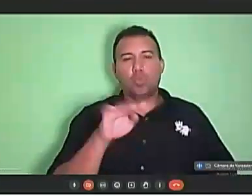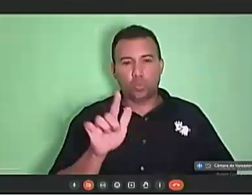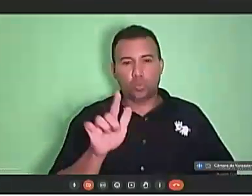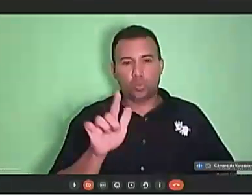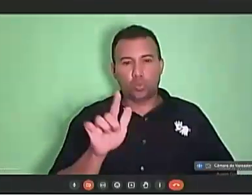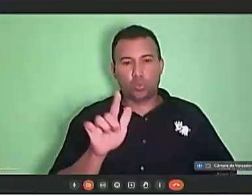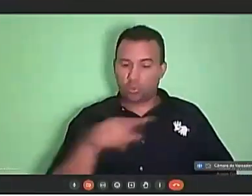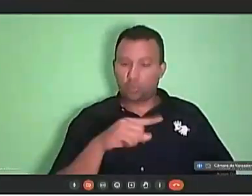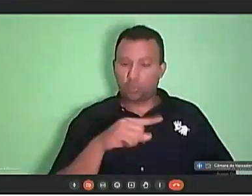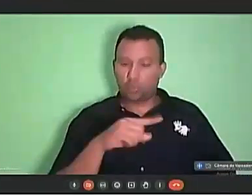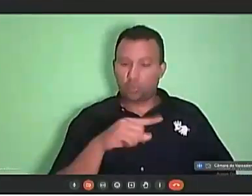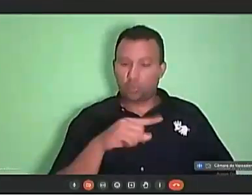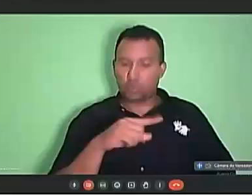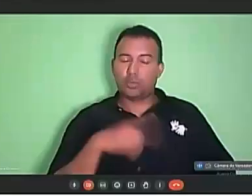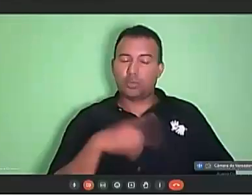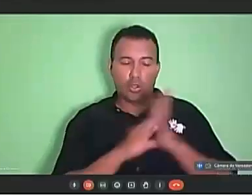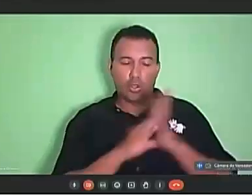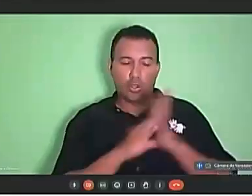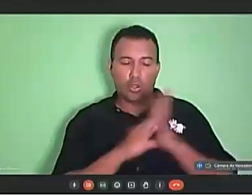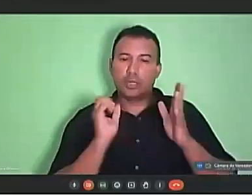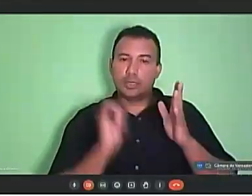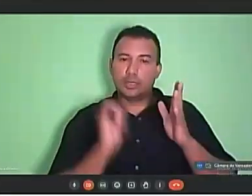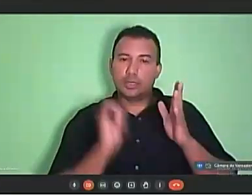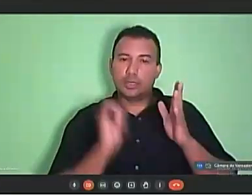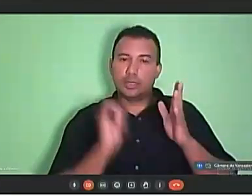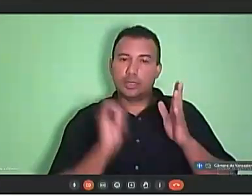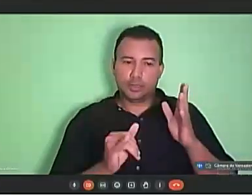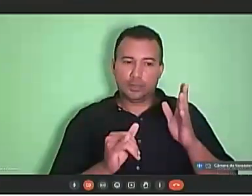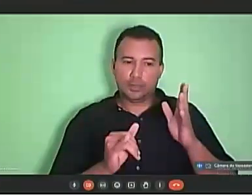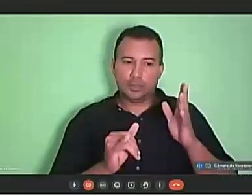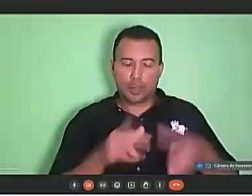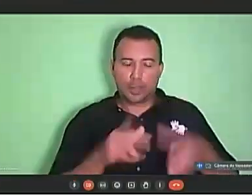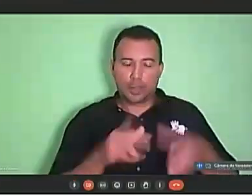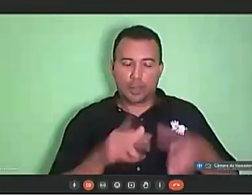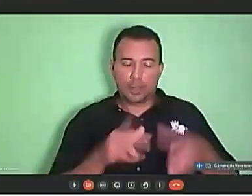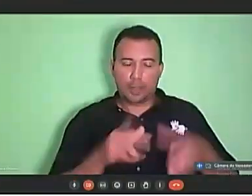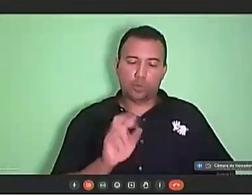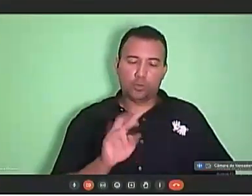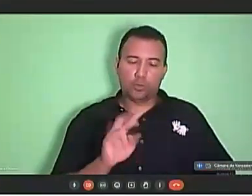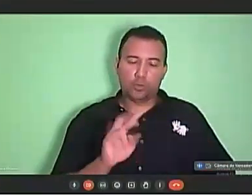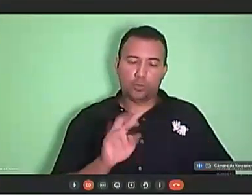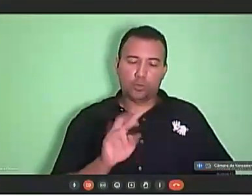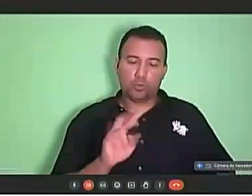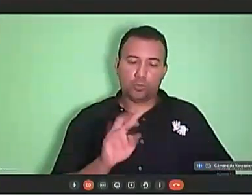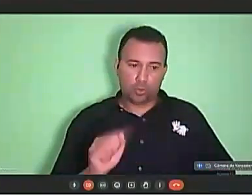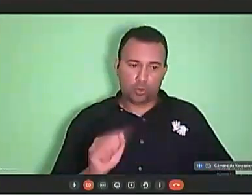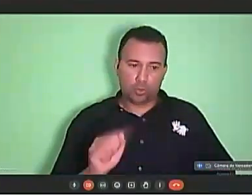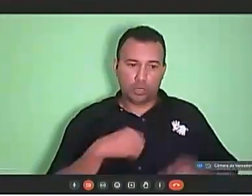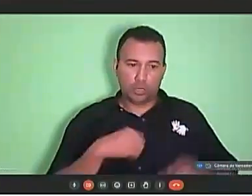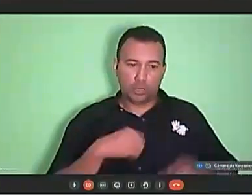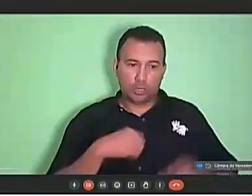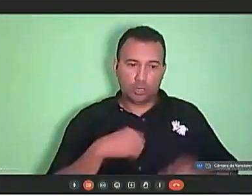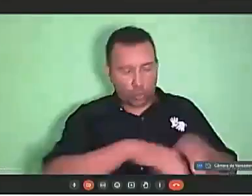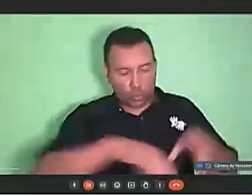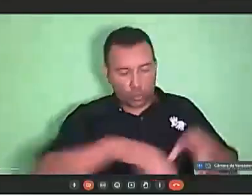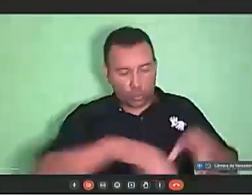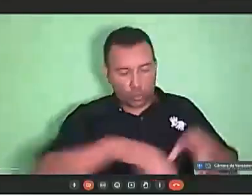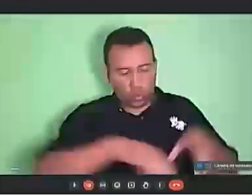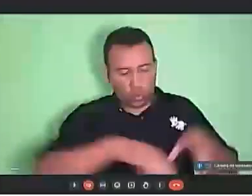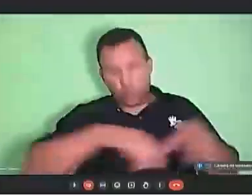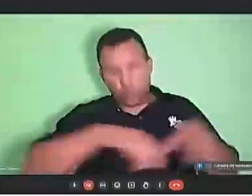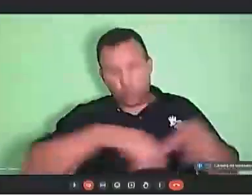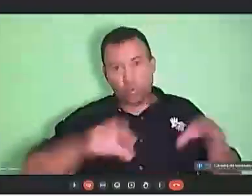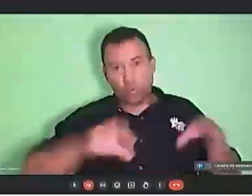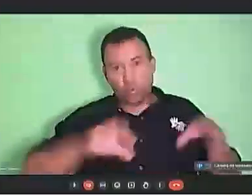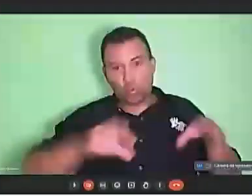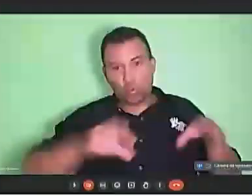simulação imaginando cortar as corredeiras de Porto Vitória e escoar com túneis de 1.600 metros de comprimento.